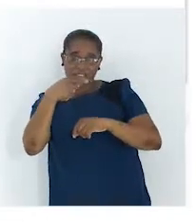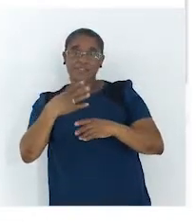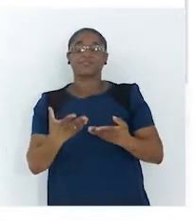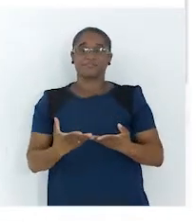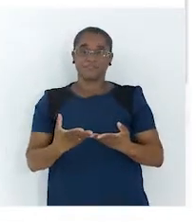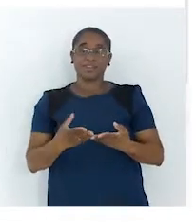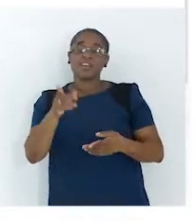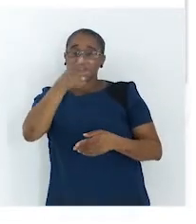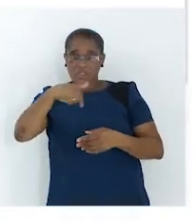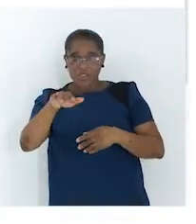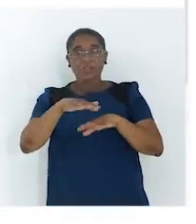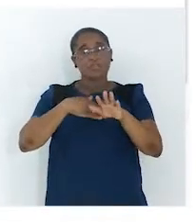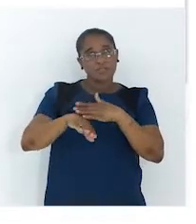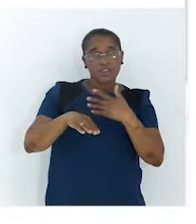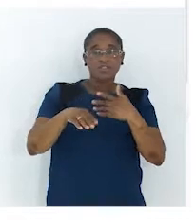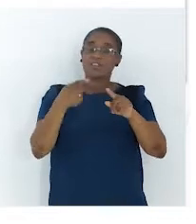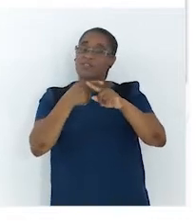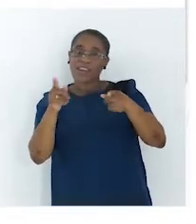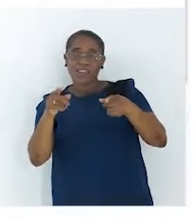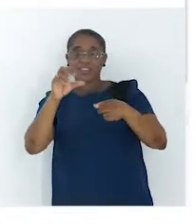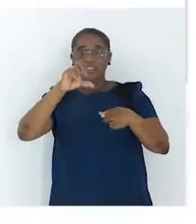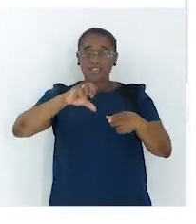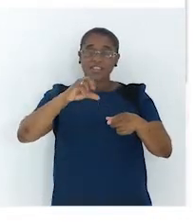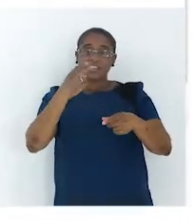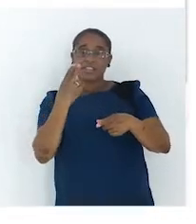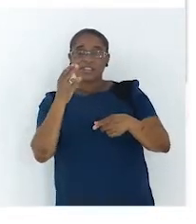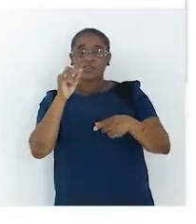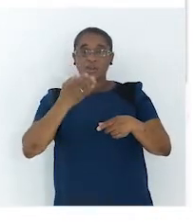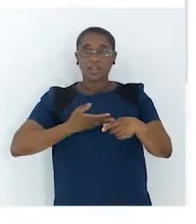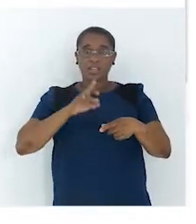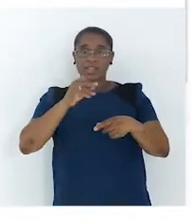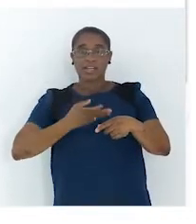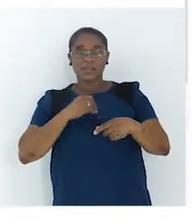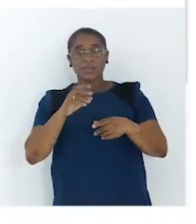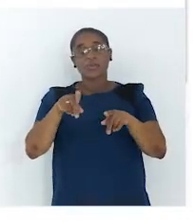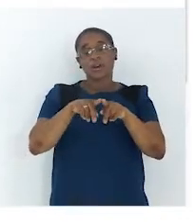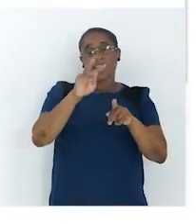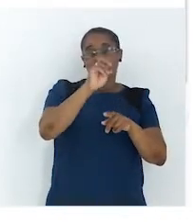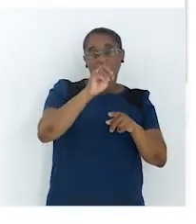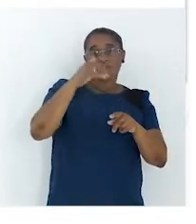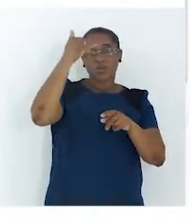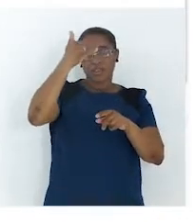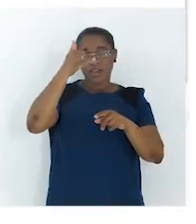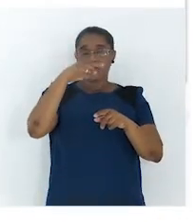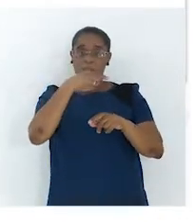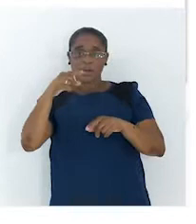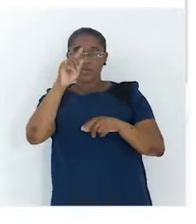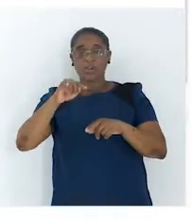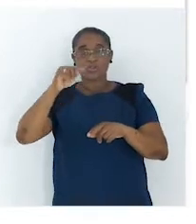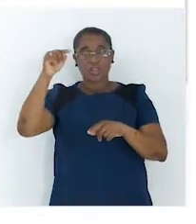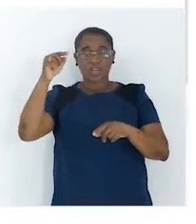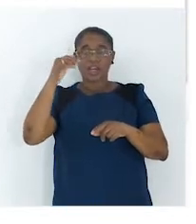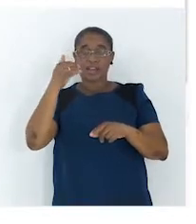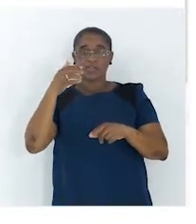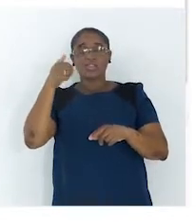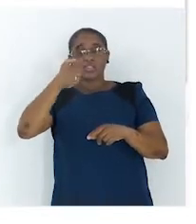e nós vamos cair diferença do quadrado é 3 ao quadrado menos dois quadrados